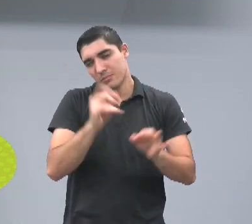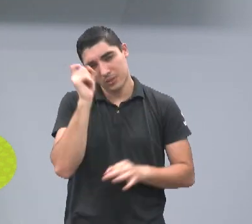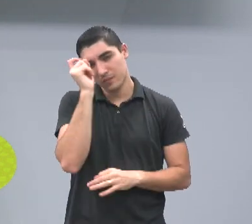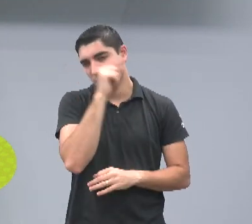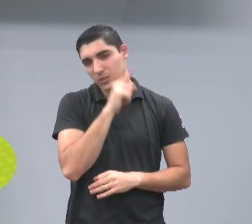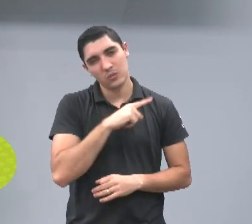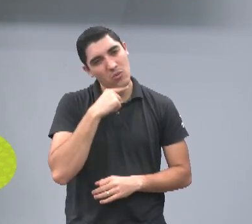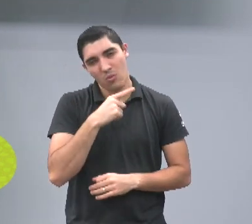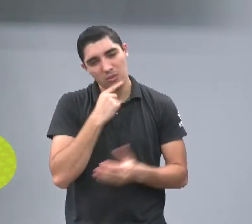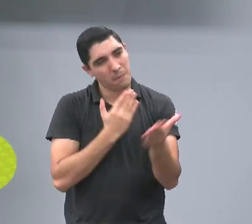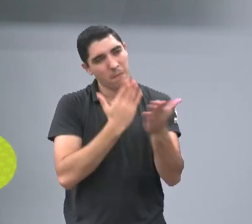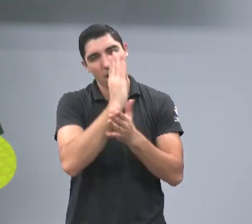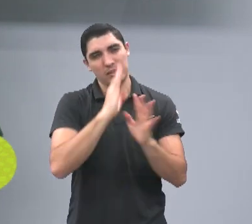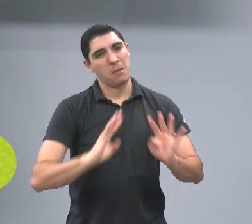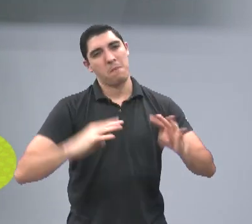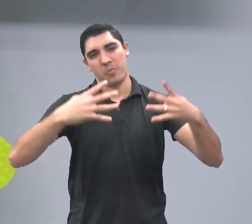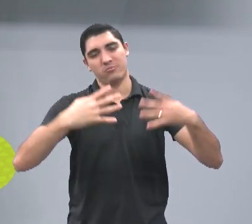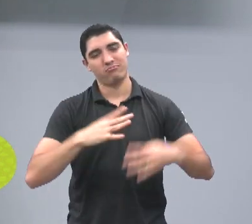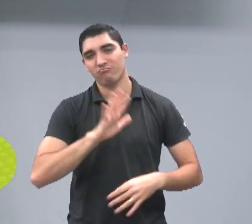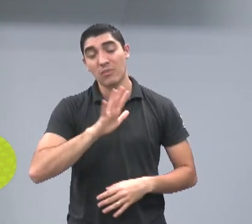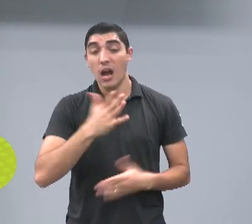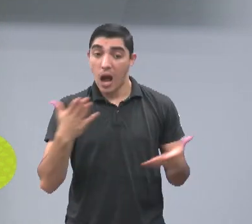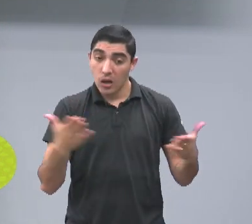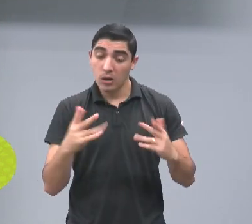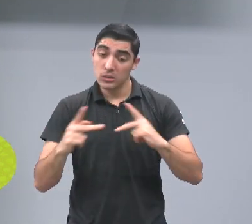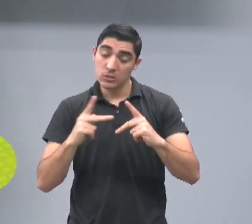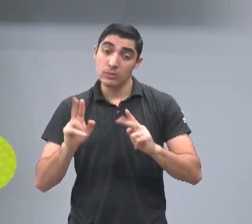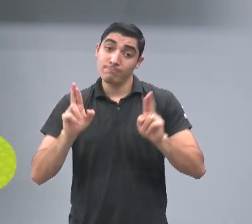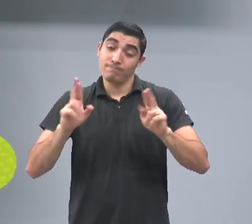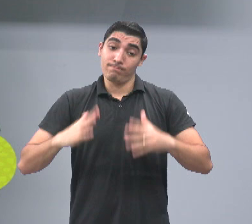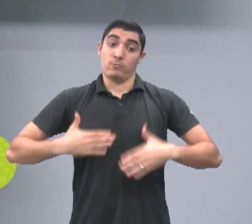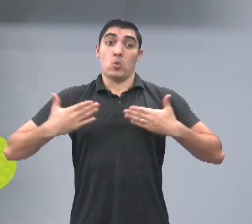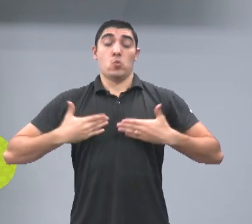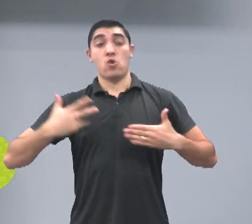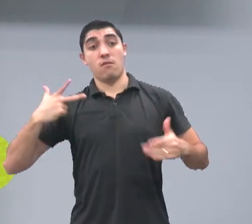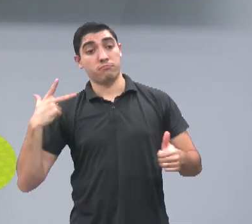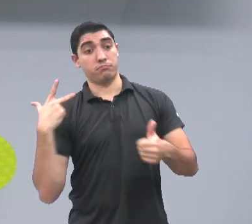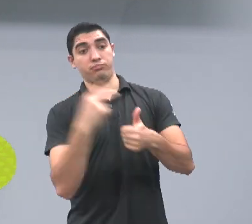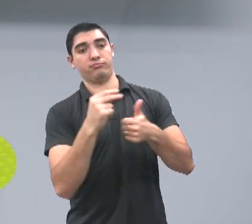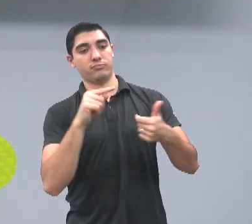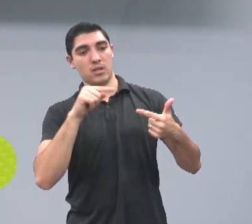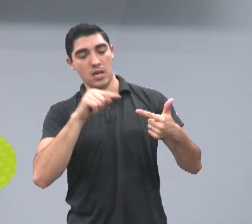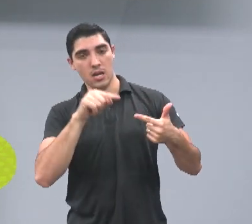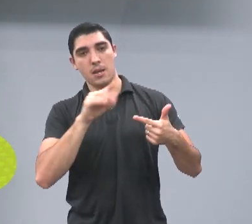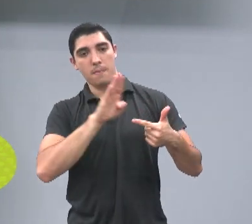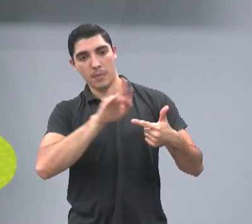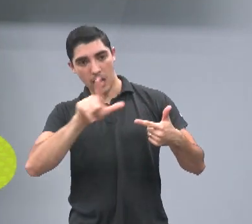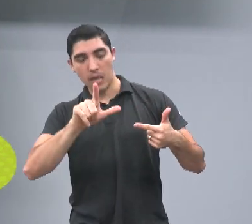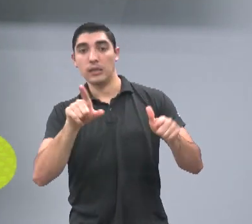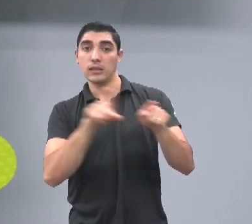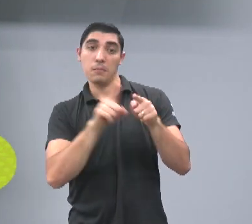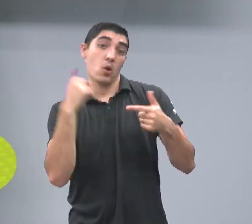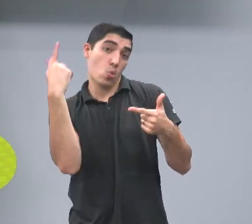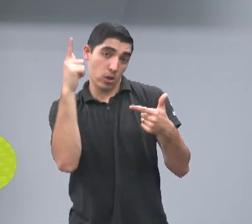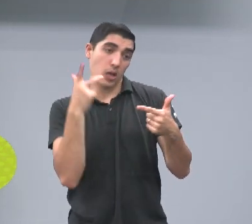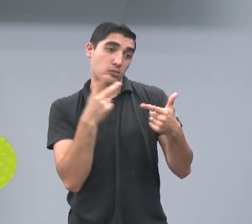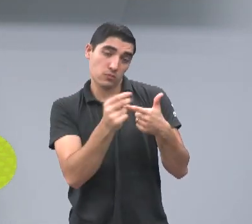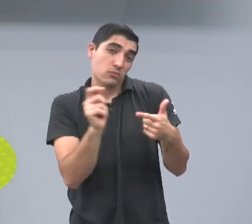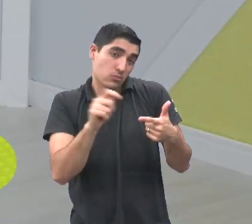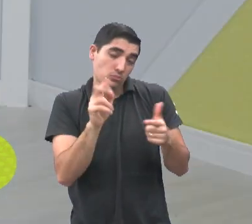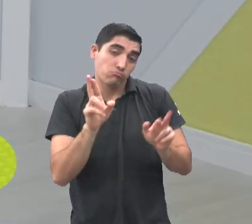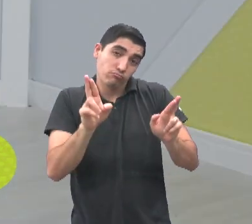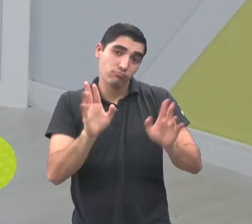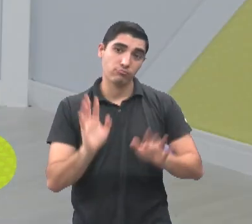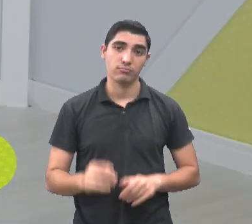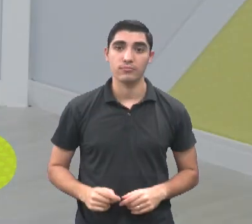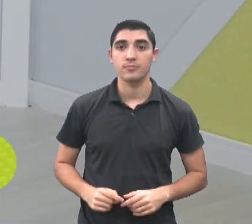aí surpreender e ultrapassar o Blumenau ou até mesmo o Goiás, enfim, para tentar se salvar, fugir das 2 últimas colocações. E